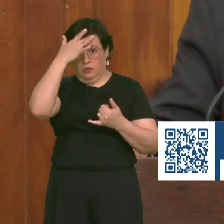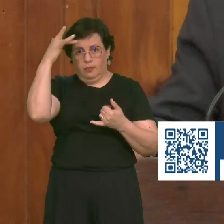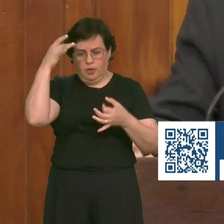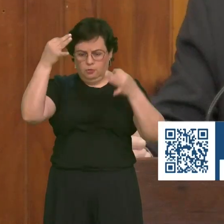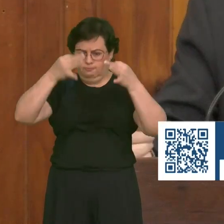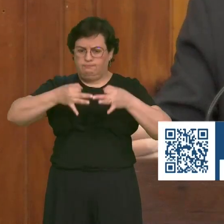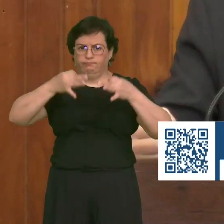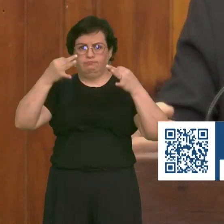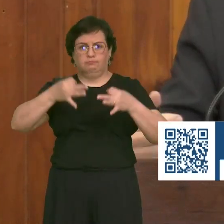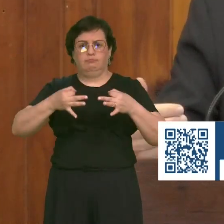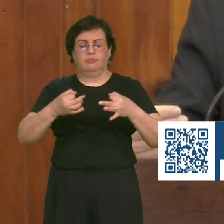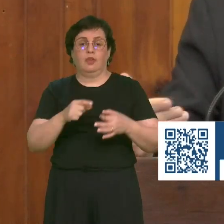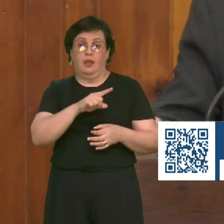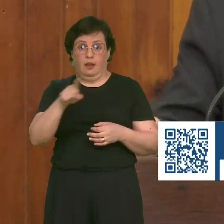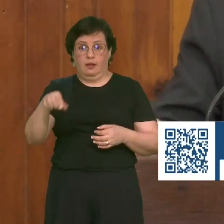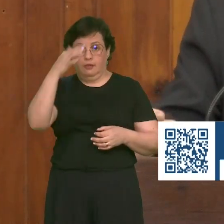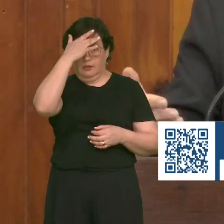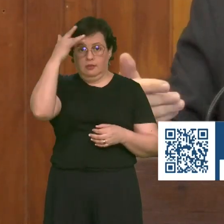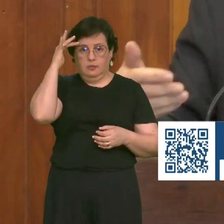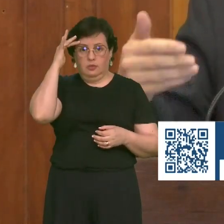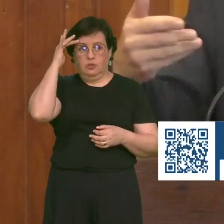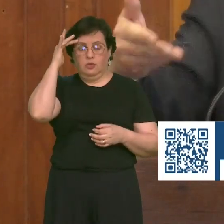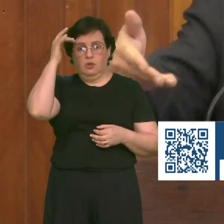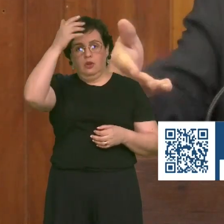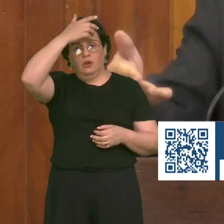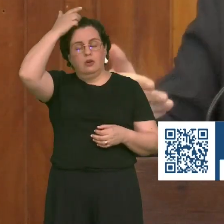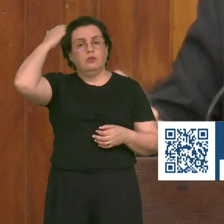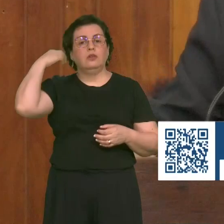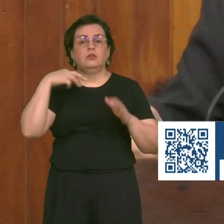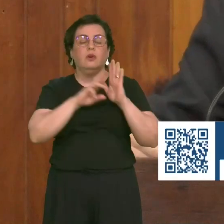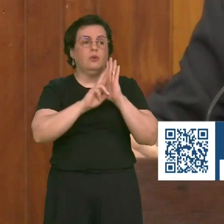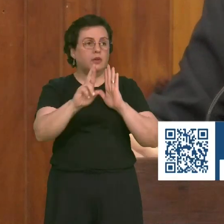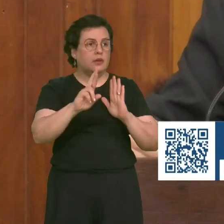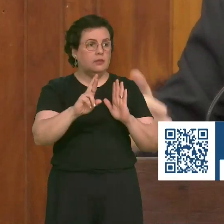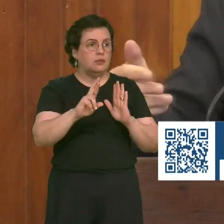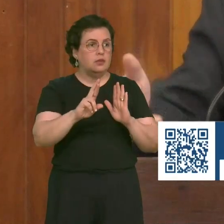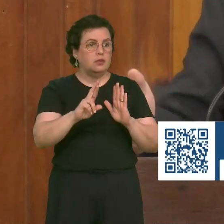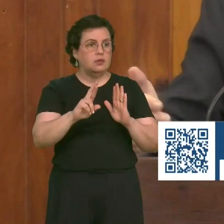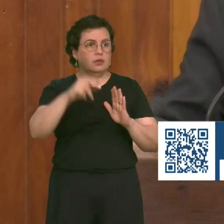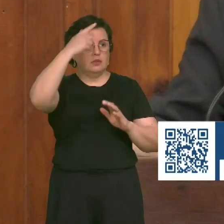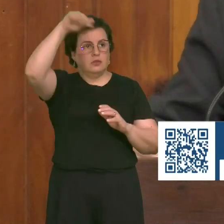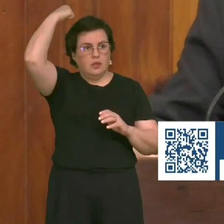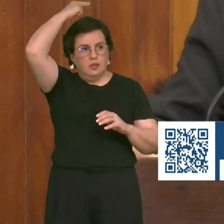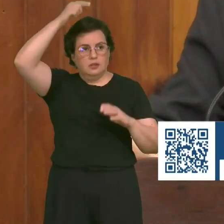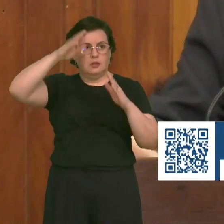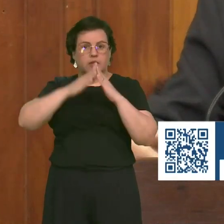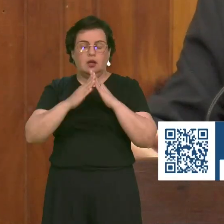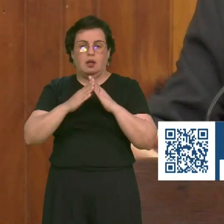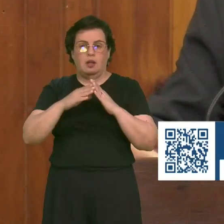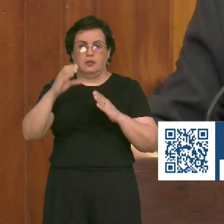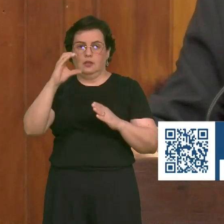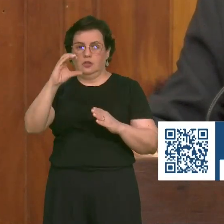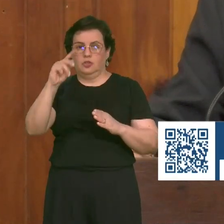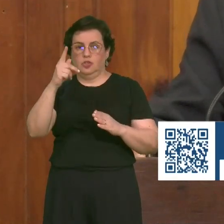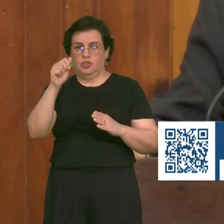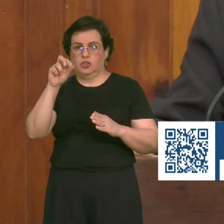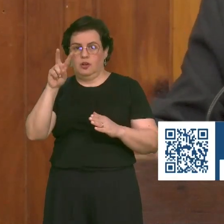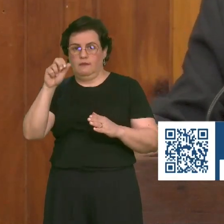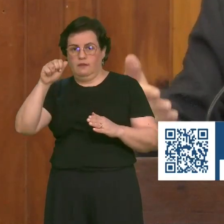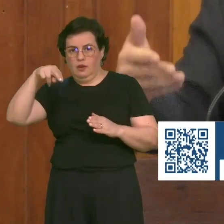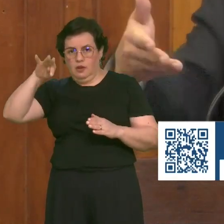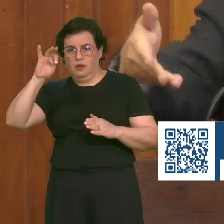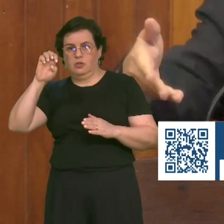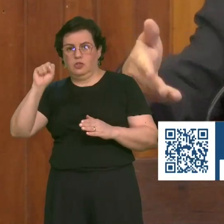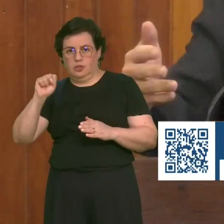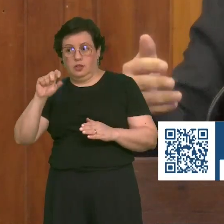esse pessoal o representante da Santa Casa de Chavantes ele achou